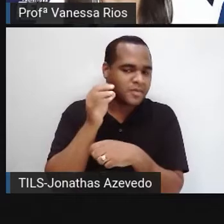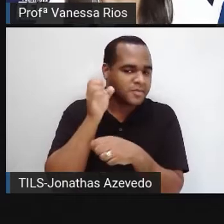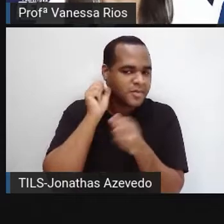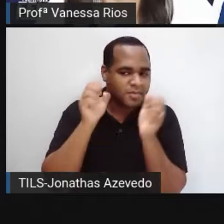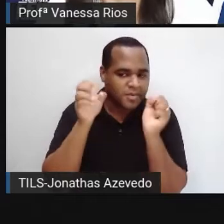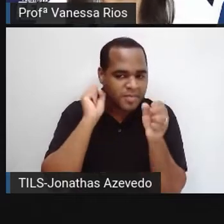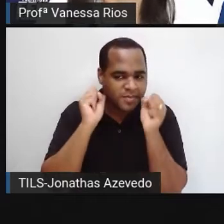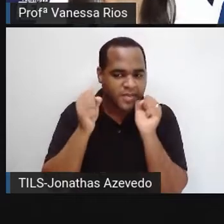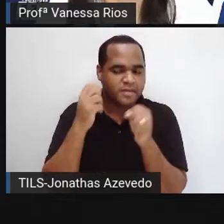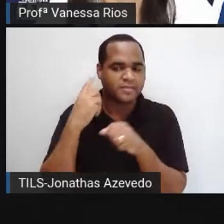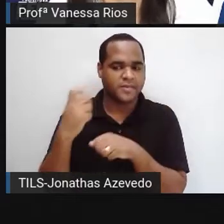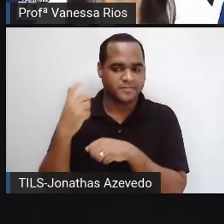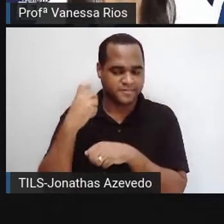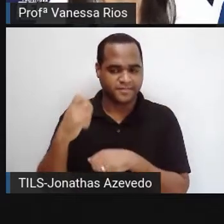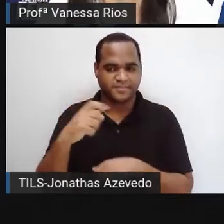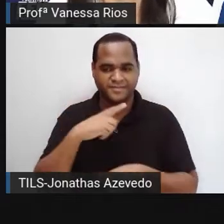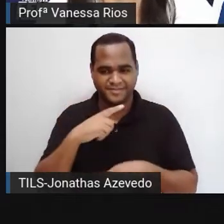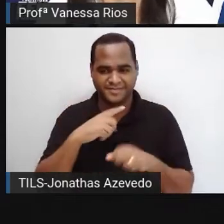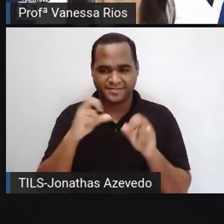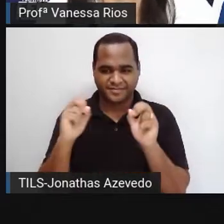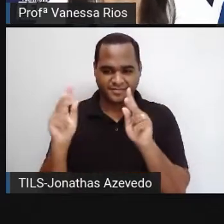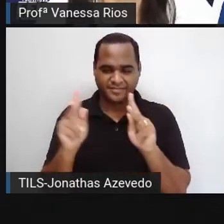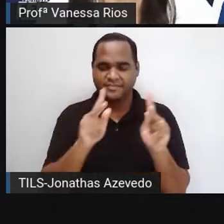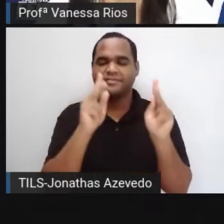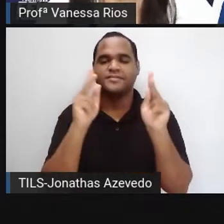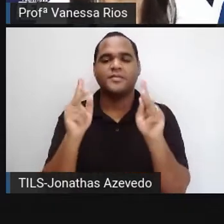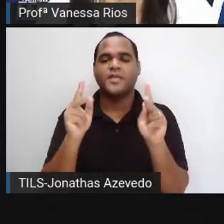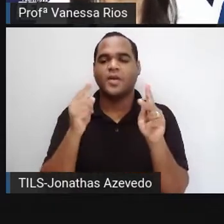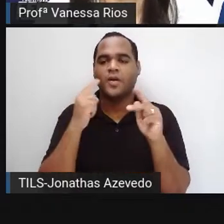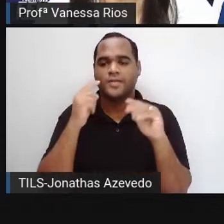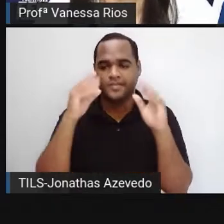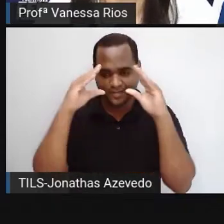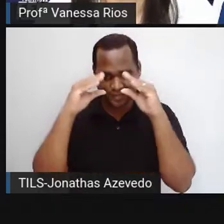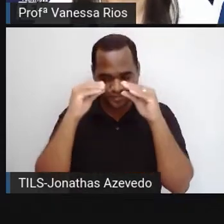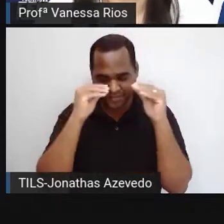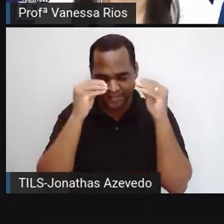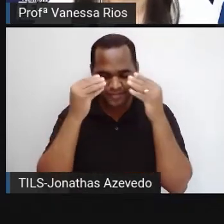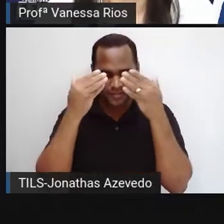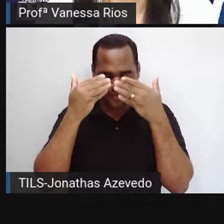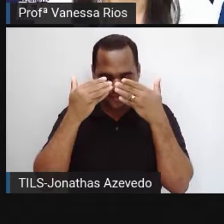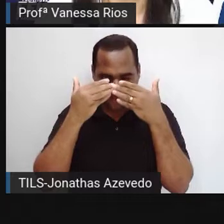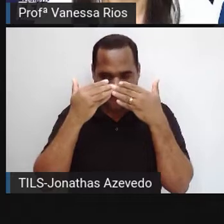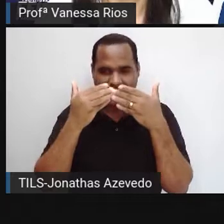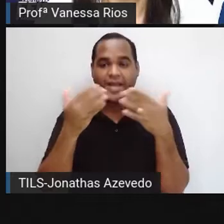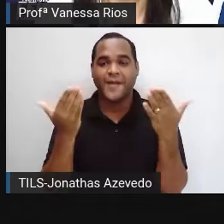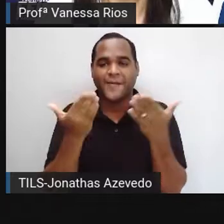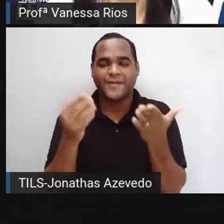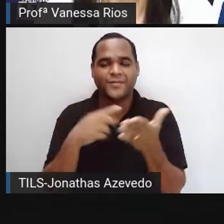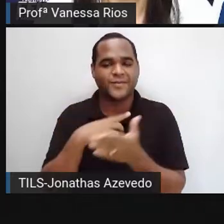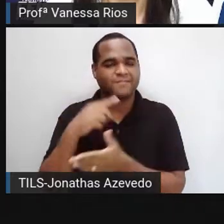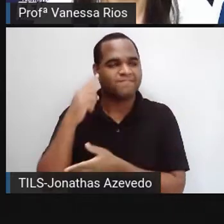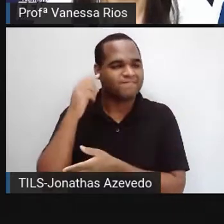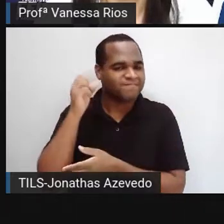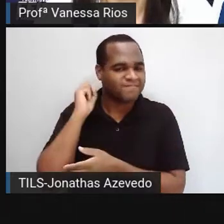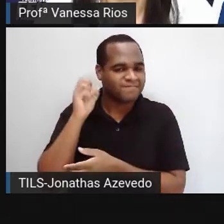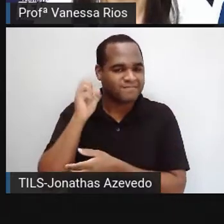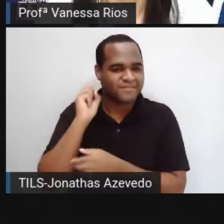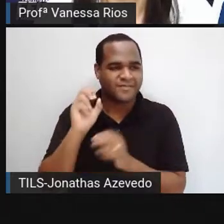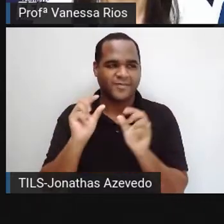som. Vamos lá? Vamos fechar os nossos olhos, ó, e a gente vai tentar ouvir um pouquinho deste